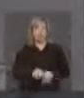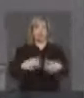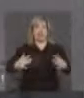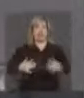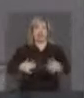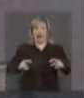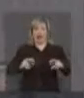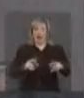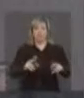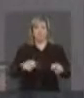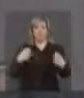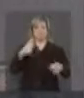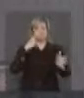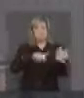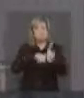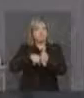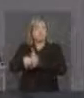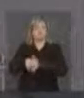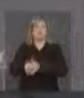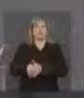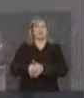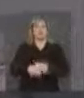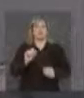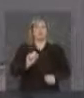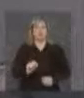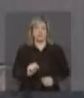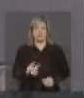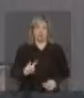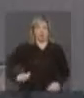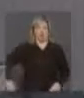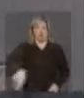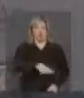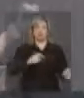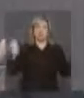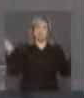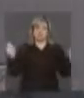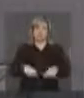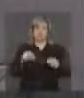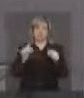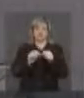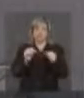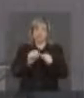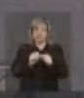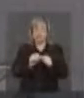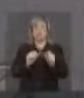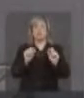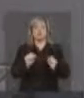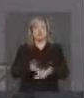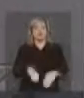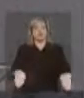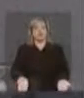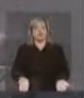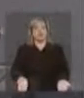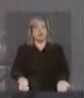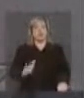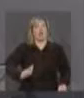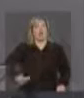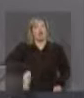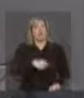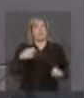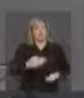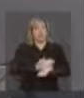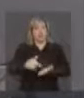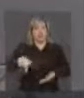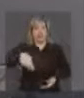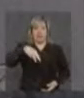recurso é tanto. As nossas capacidades de execução são tais. E nós iremos, a partir